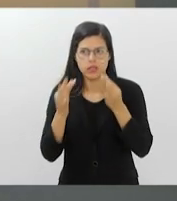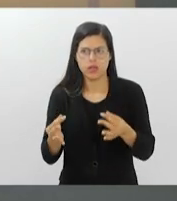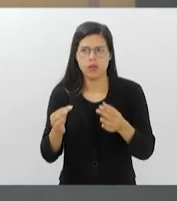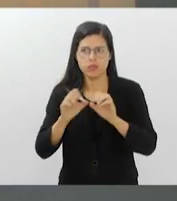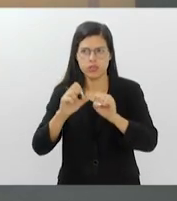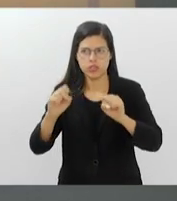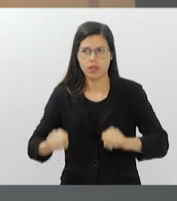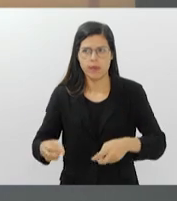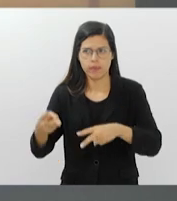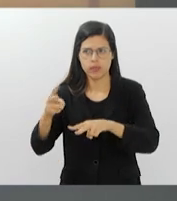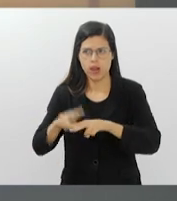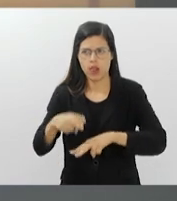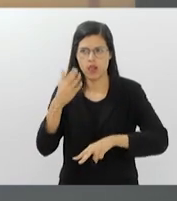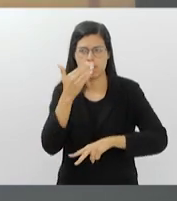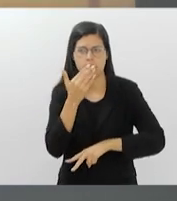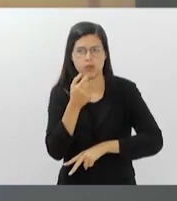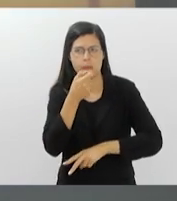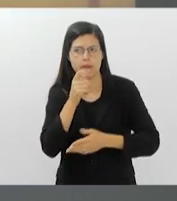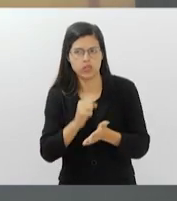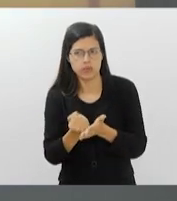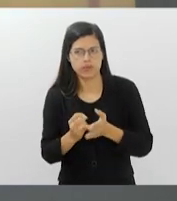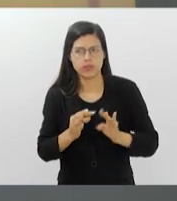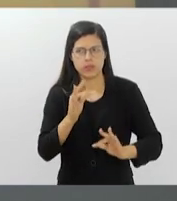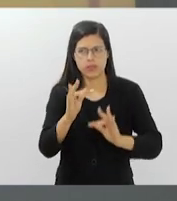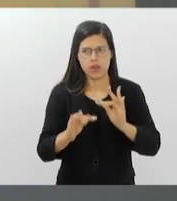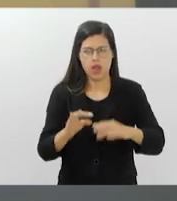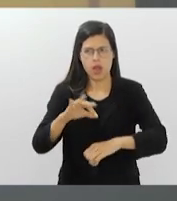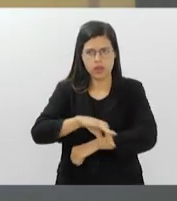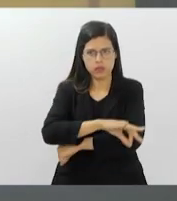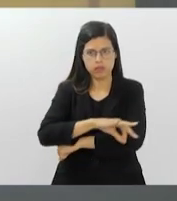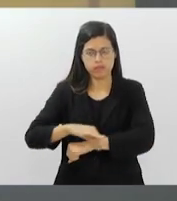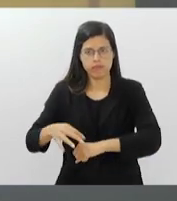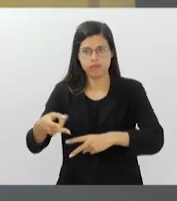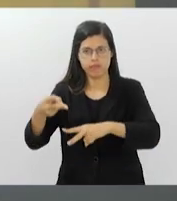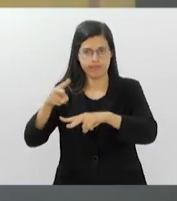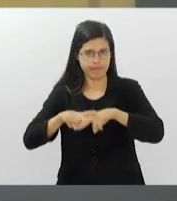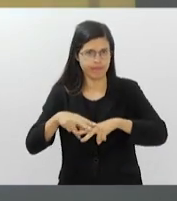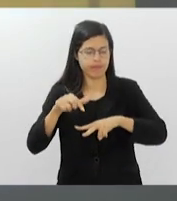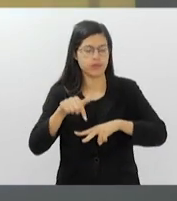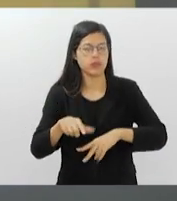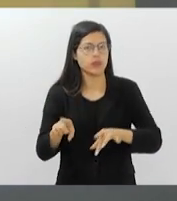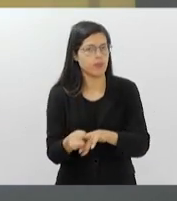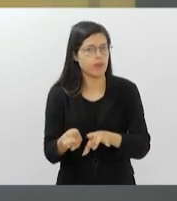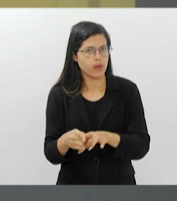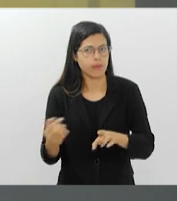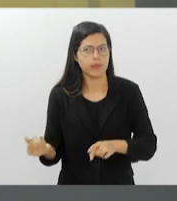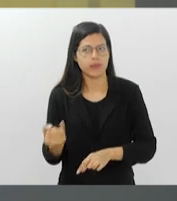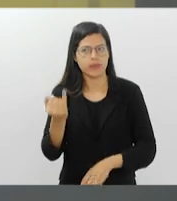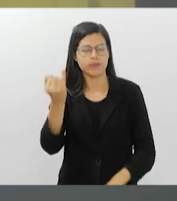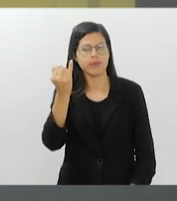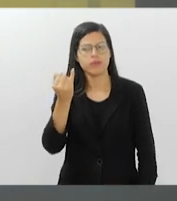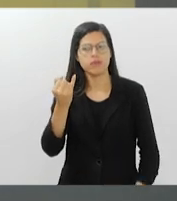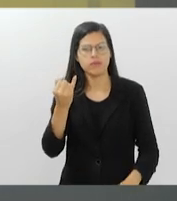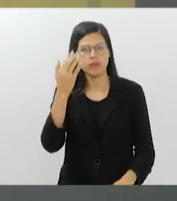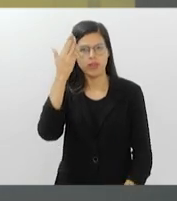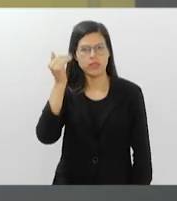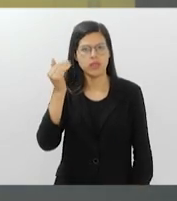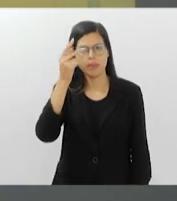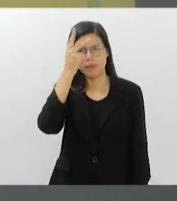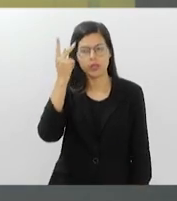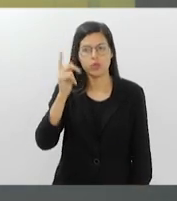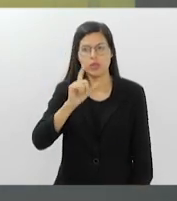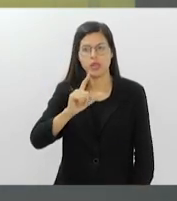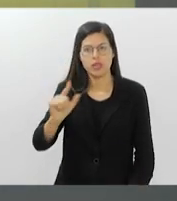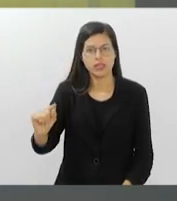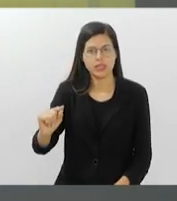alimentação a medicação o tratamento a arquitetura do sistema prisional então também é é um ponto importante a gente sabe que muitas pessoas saem do